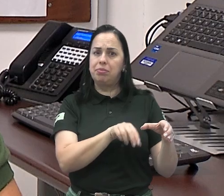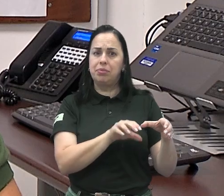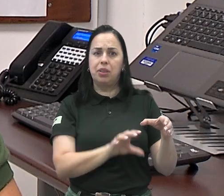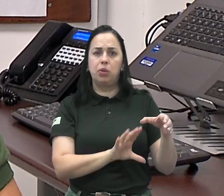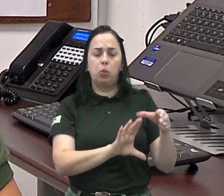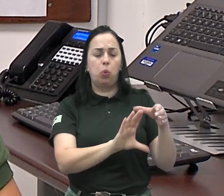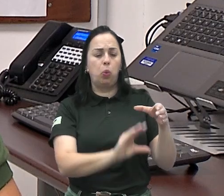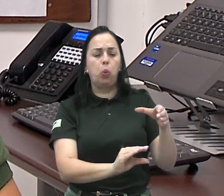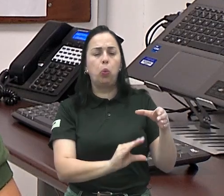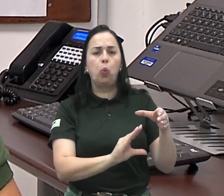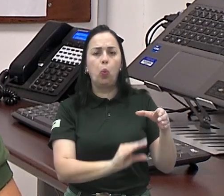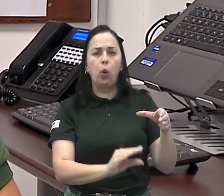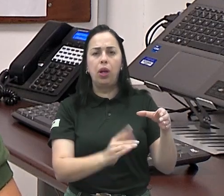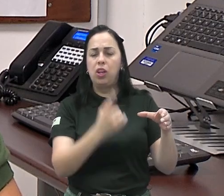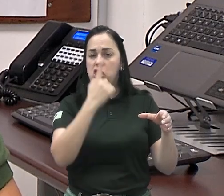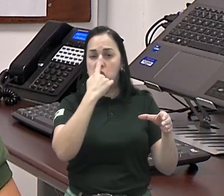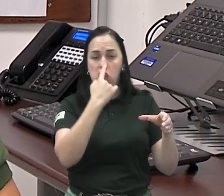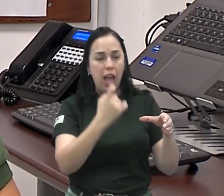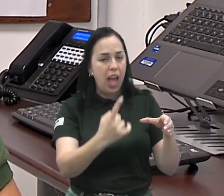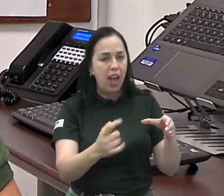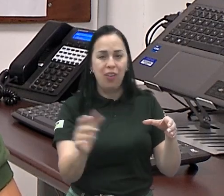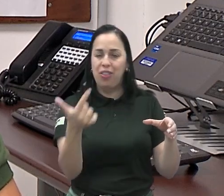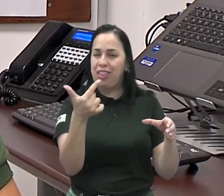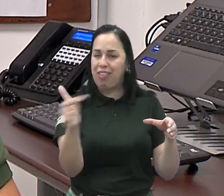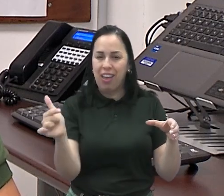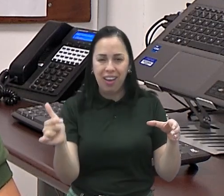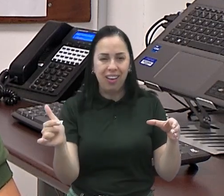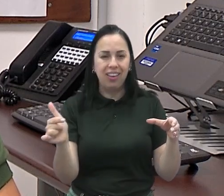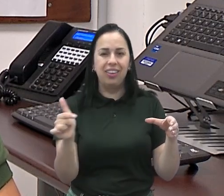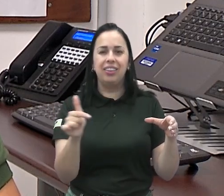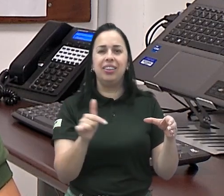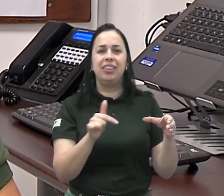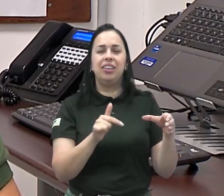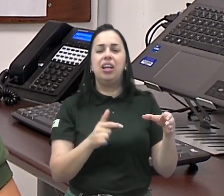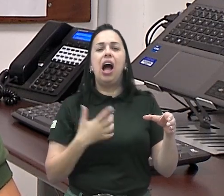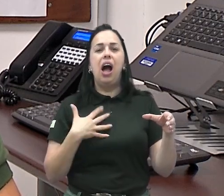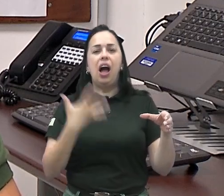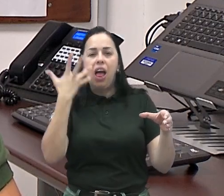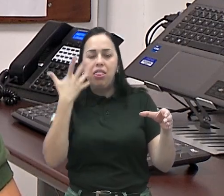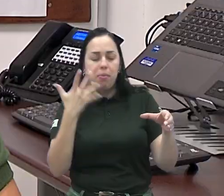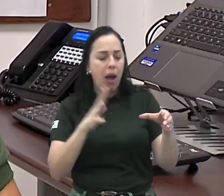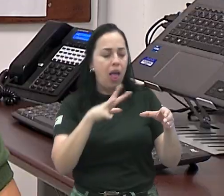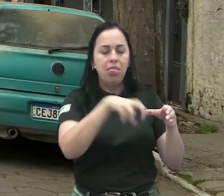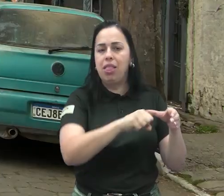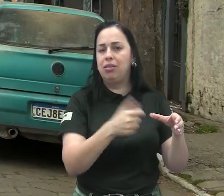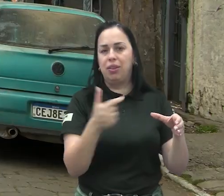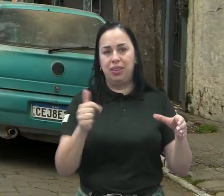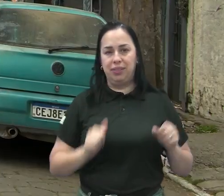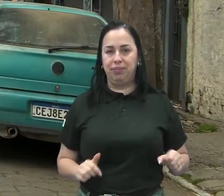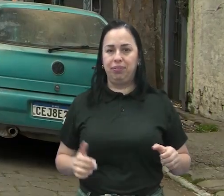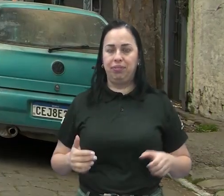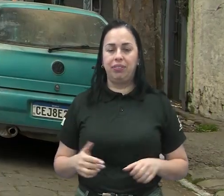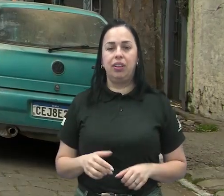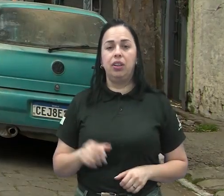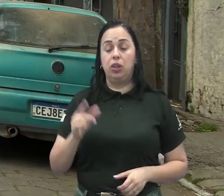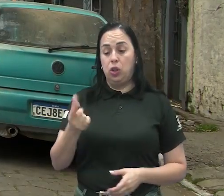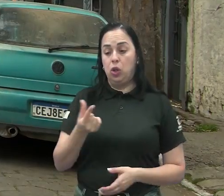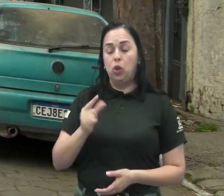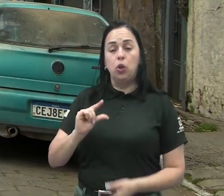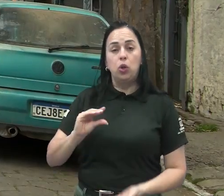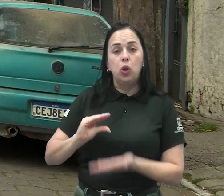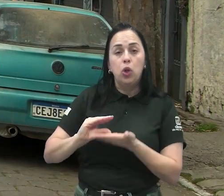local estanque, que não tem vazamento, não tem odor, não sofre ação de animais. Outros 2,5